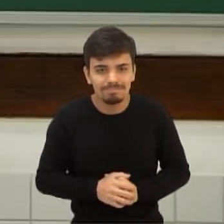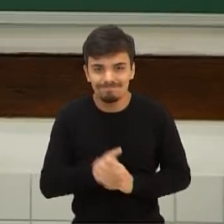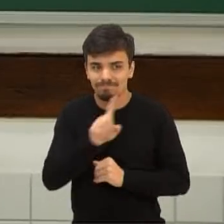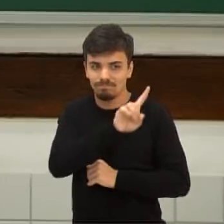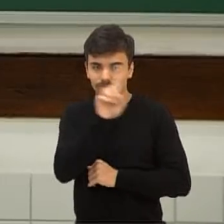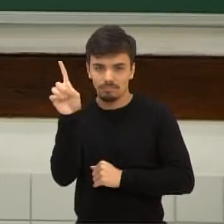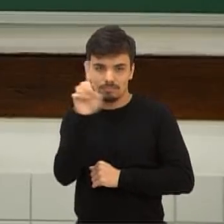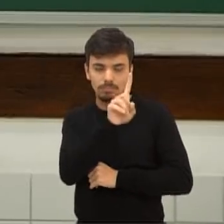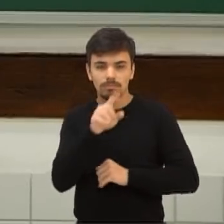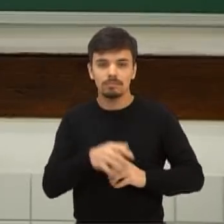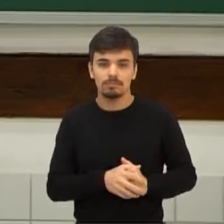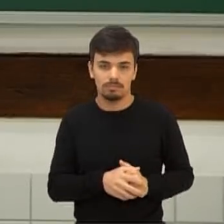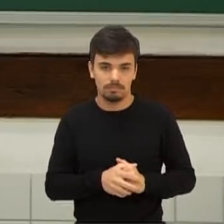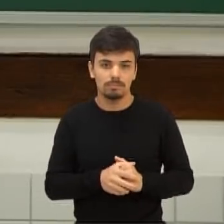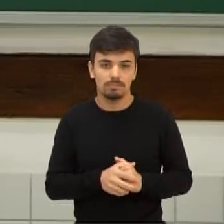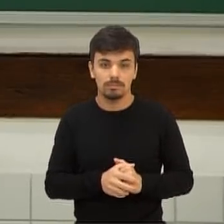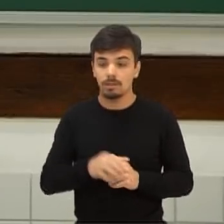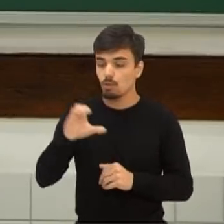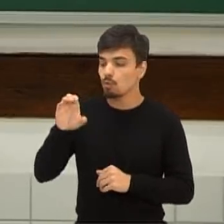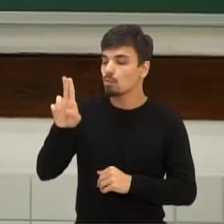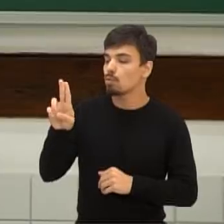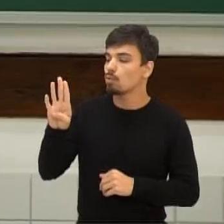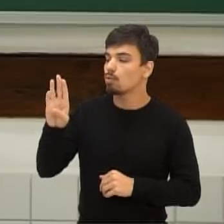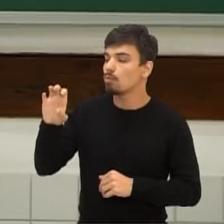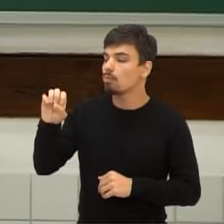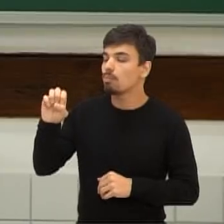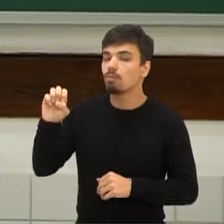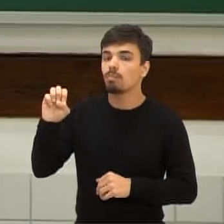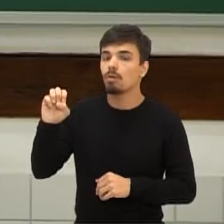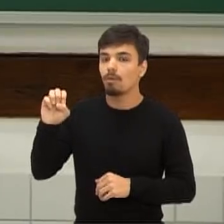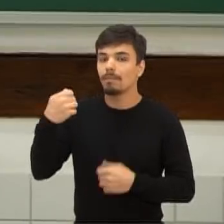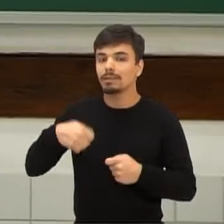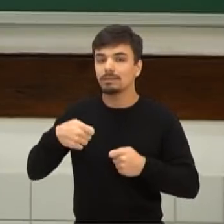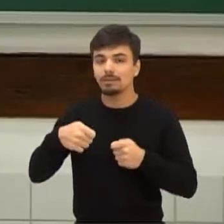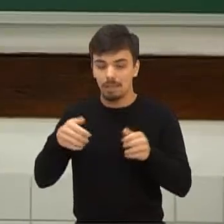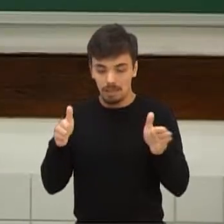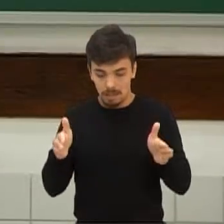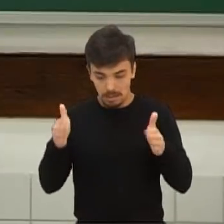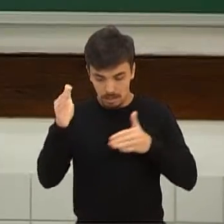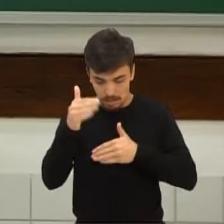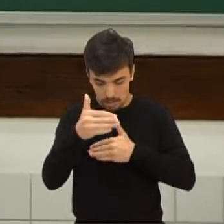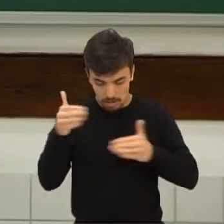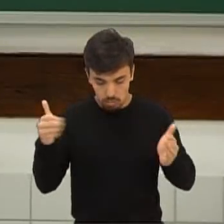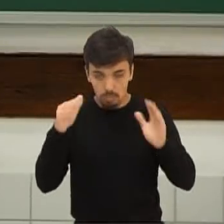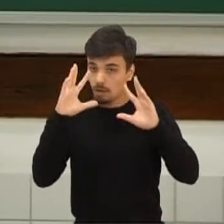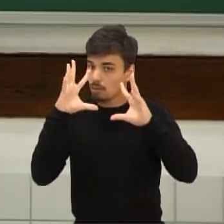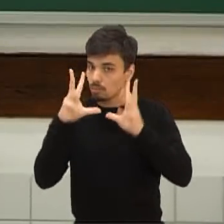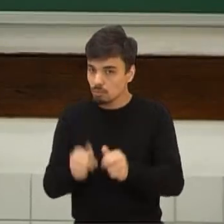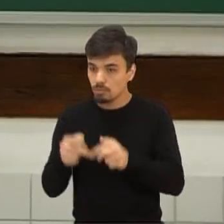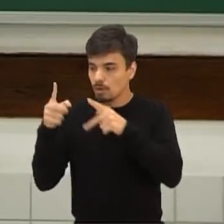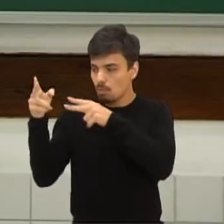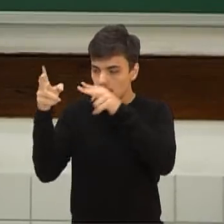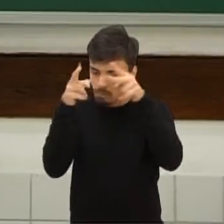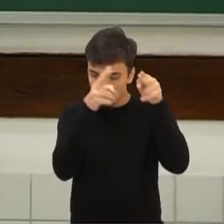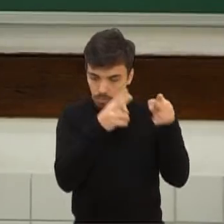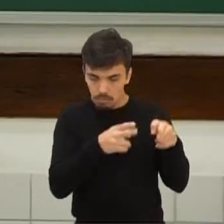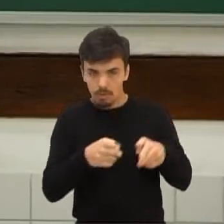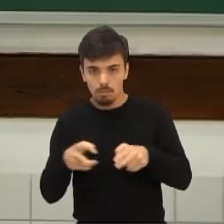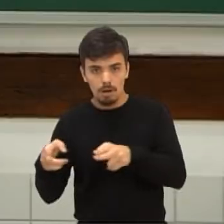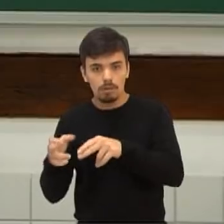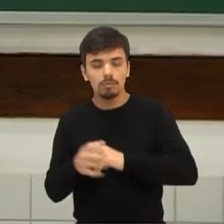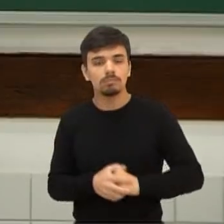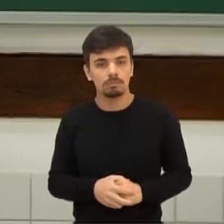Não. Lembram? Para ser um cubo tem que ter todos os seus lados iguais. Ali não são lados